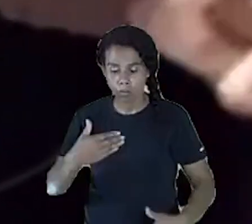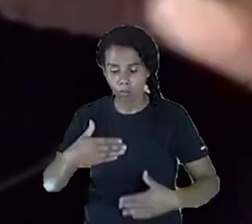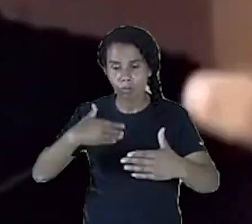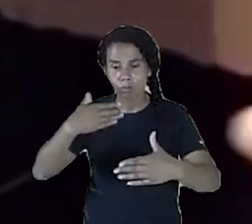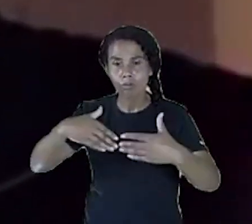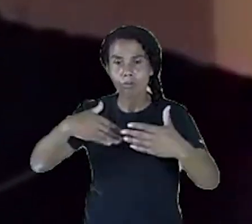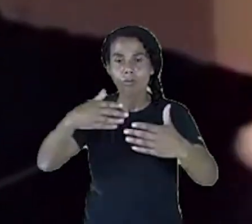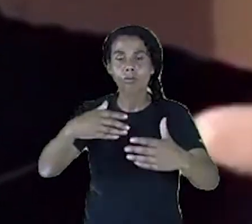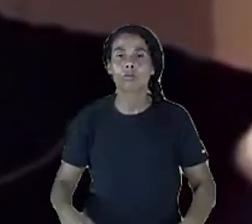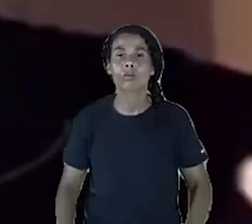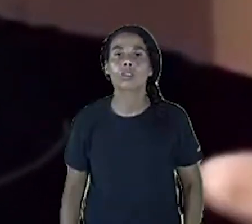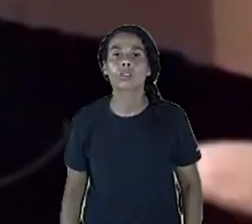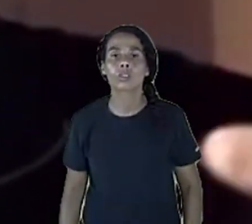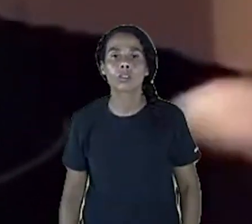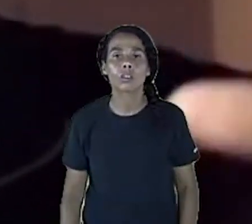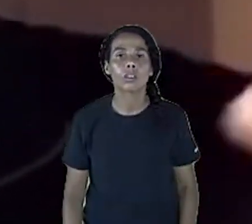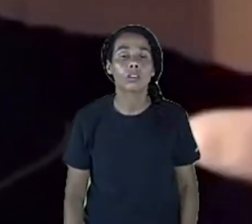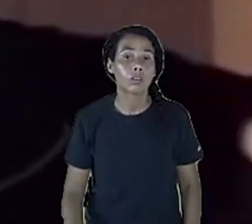elétrica, as primeiras